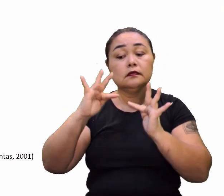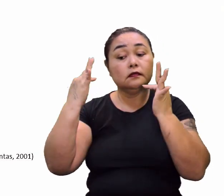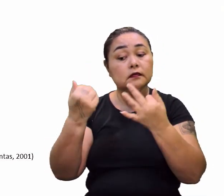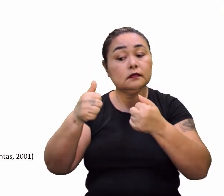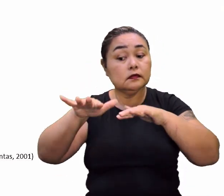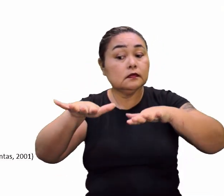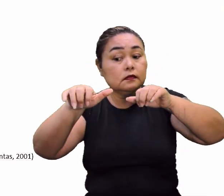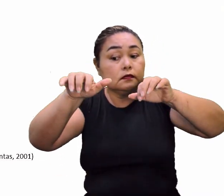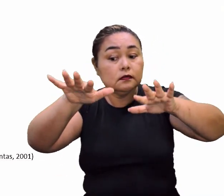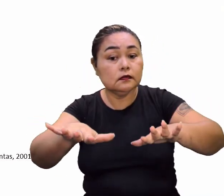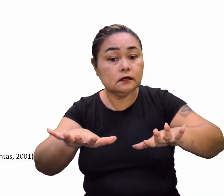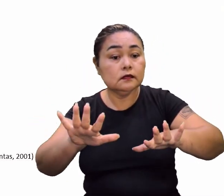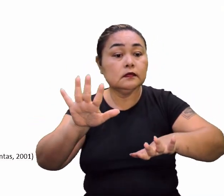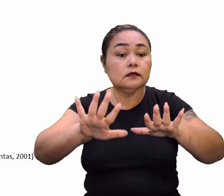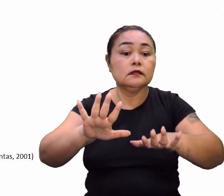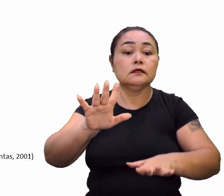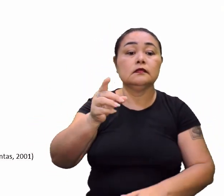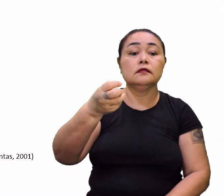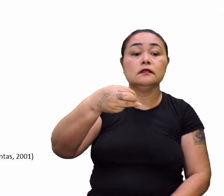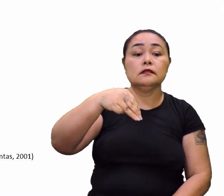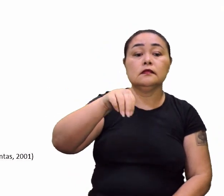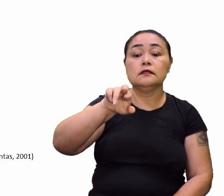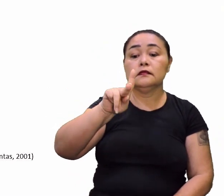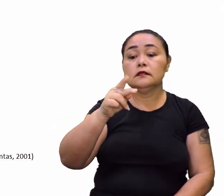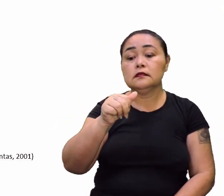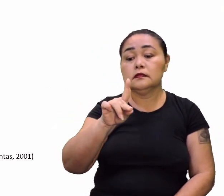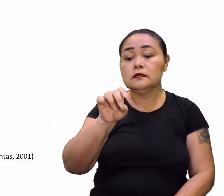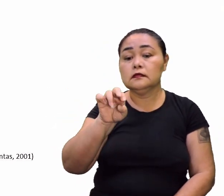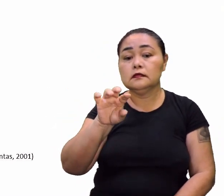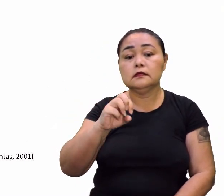5.585 famílias. O PAD Marechal Dutra,